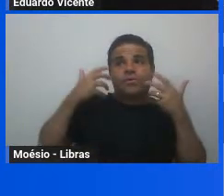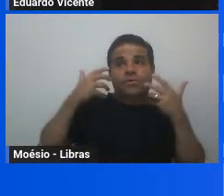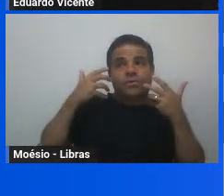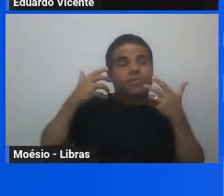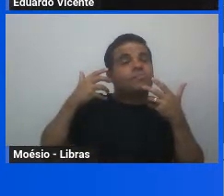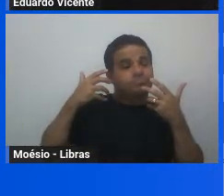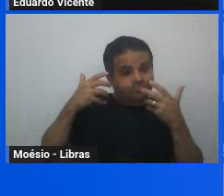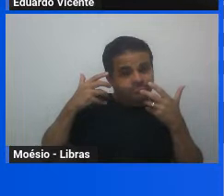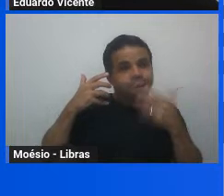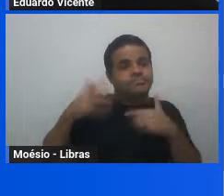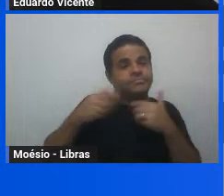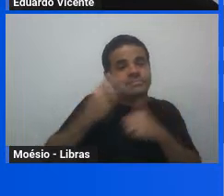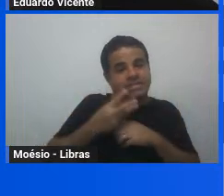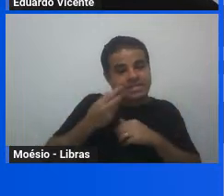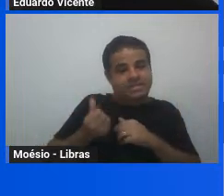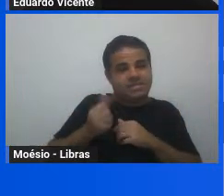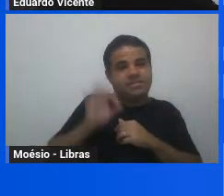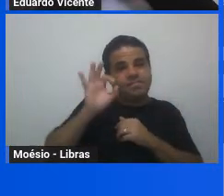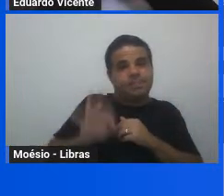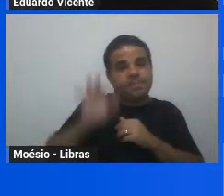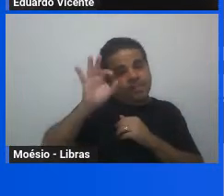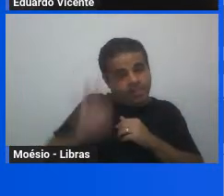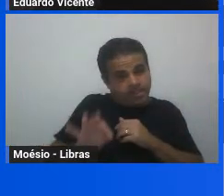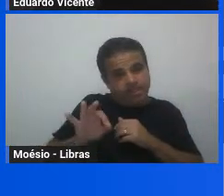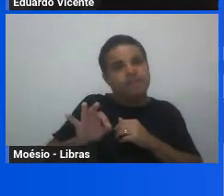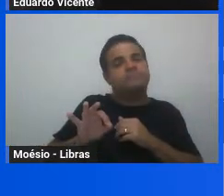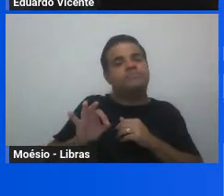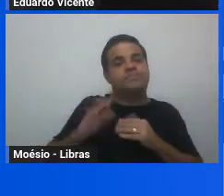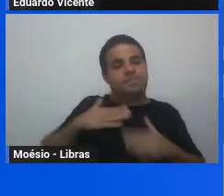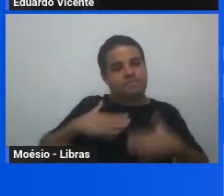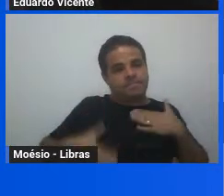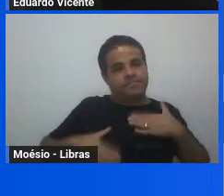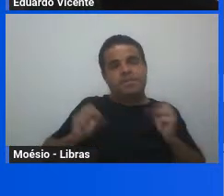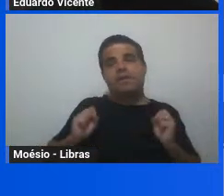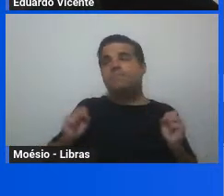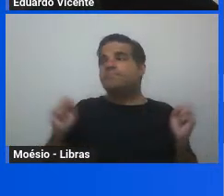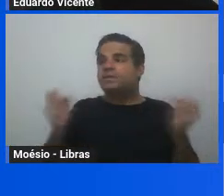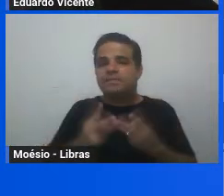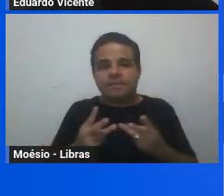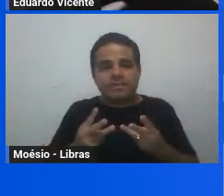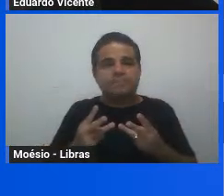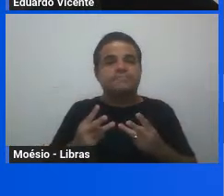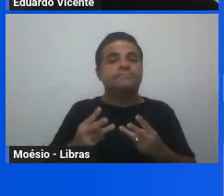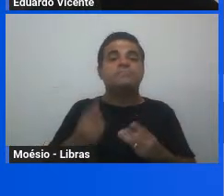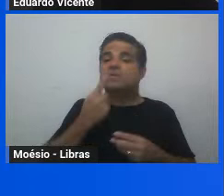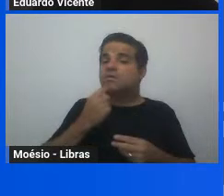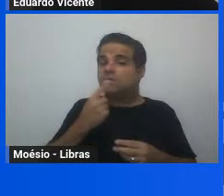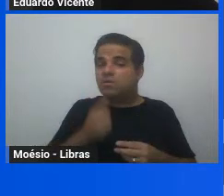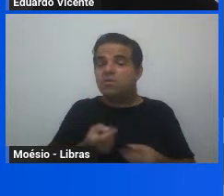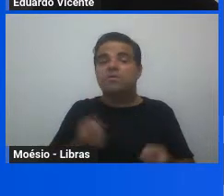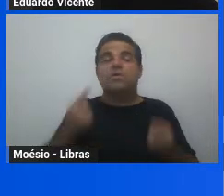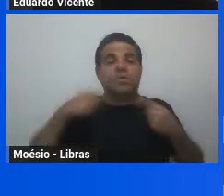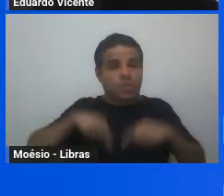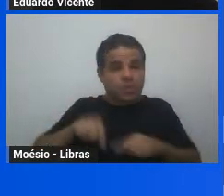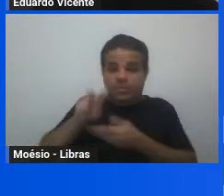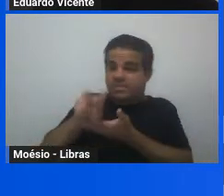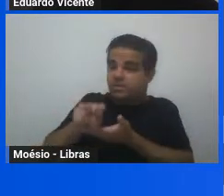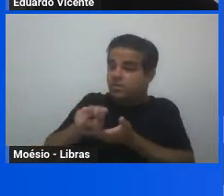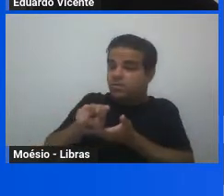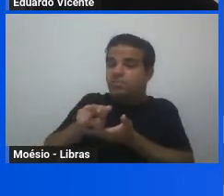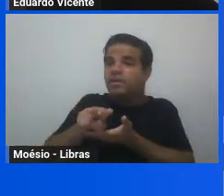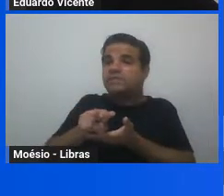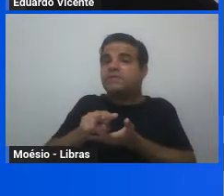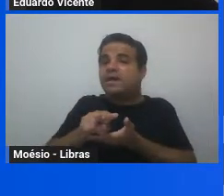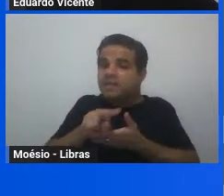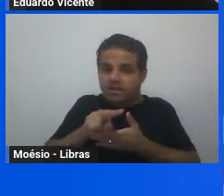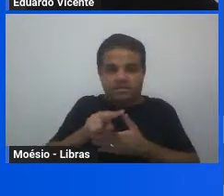tem 36% de toda a nossa massa corpórea, hein? Então significa que tem muito sangue na nossa perna, né? Então todo esse